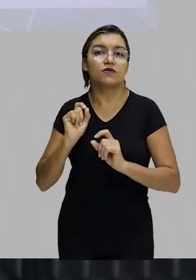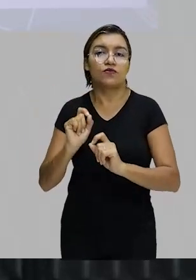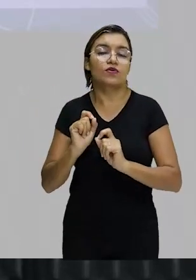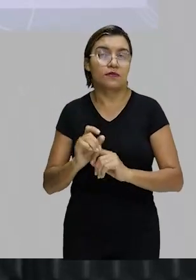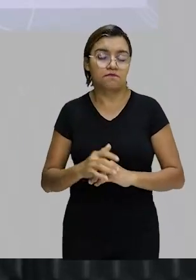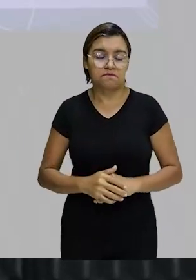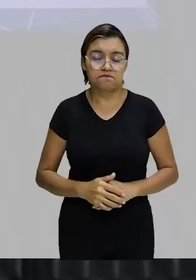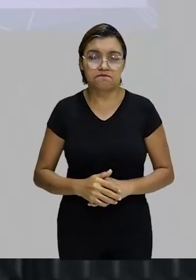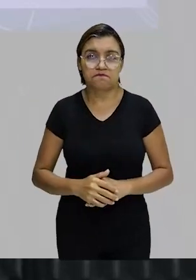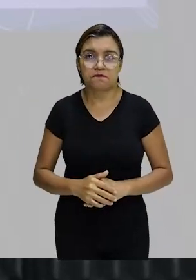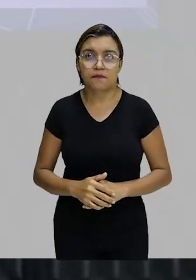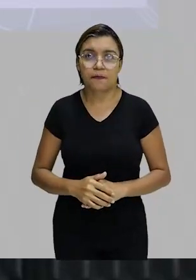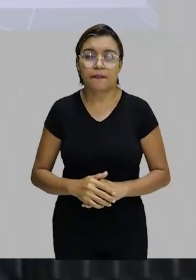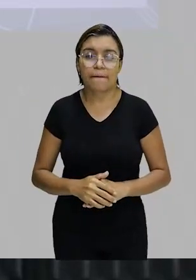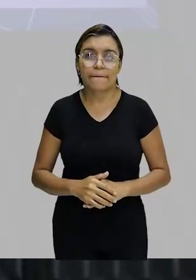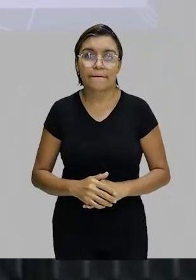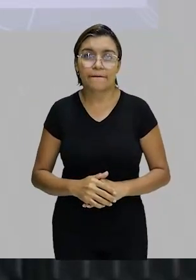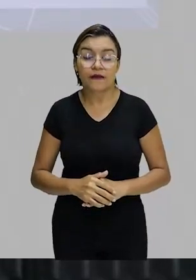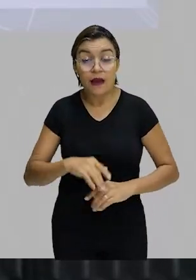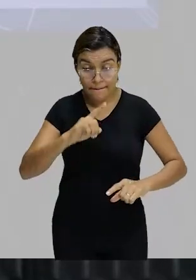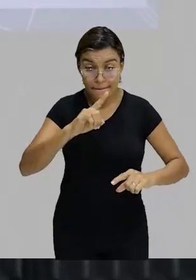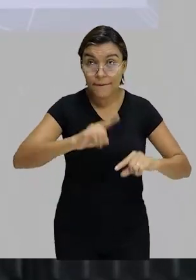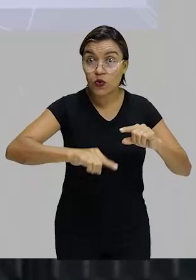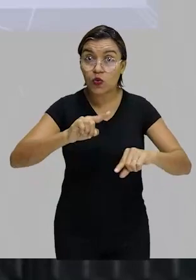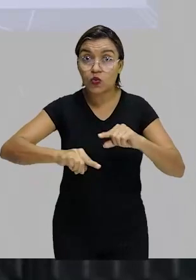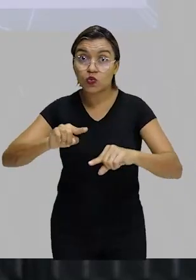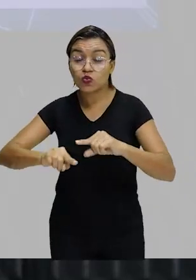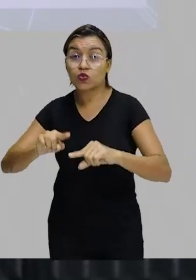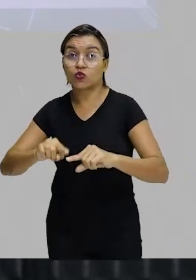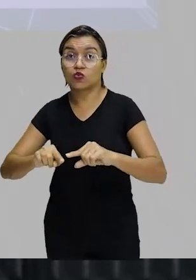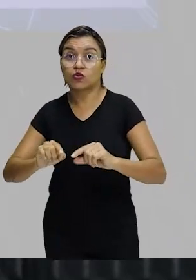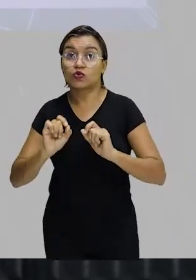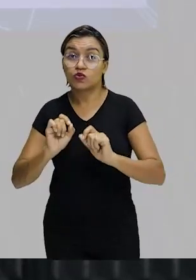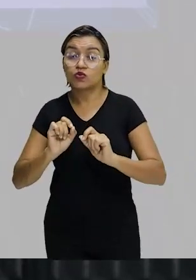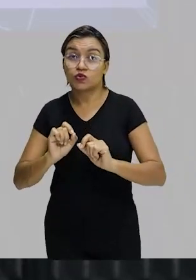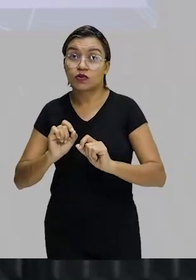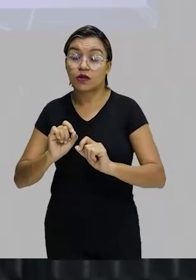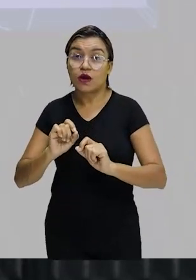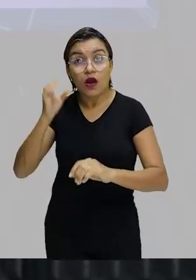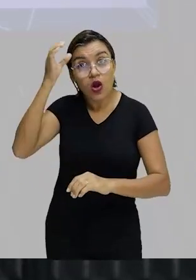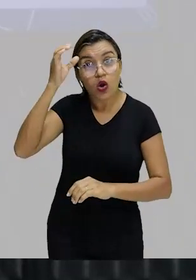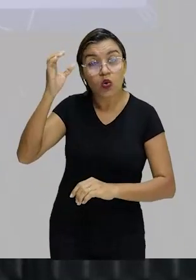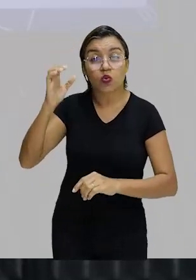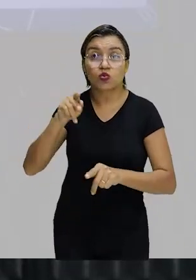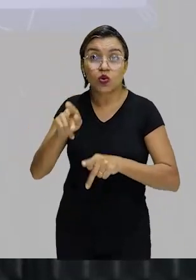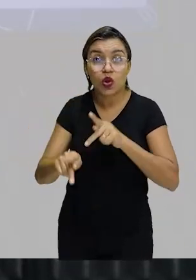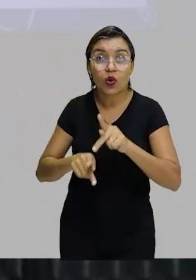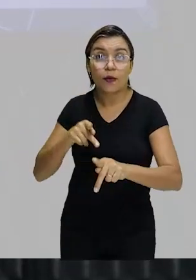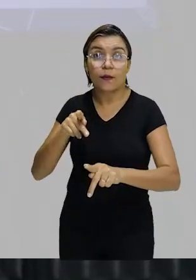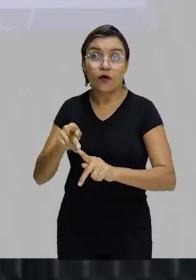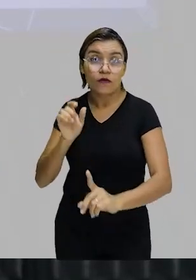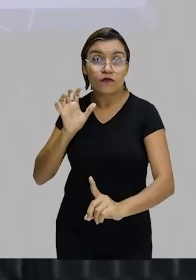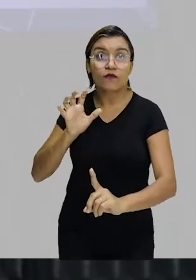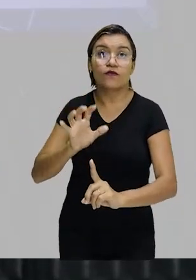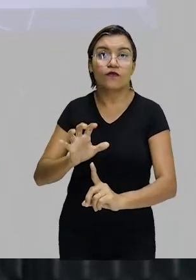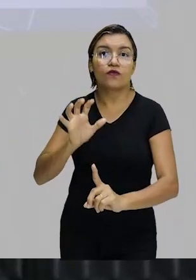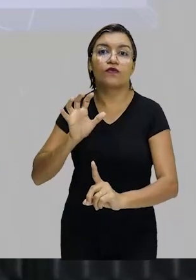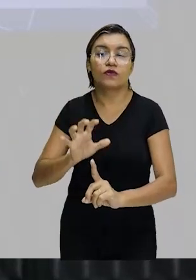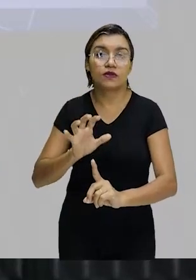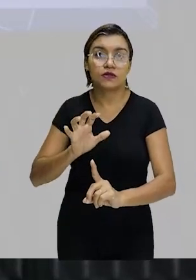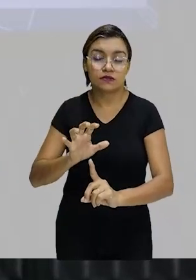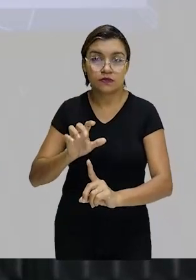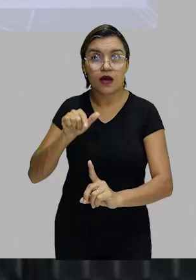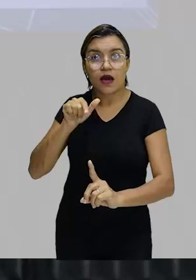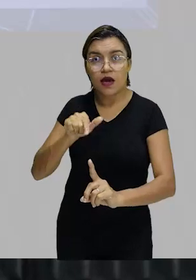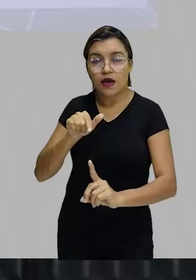of the society population. Então, são produtos que fazem parte dessa cultura popular, uma vez que eles são